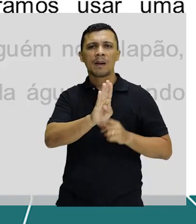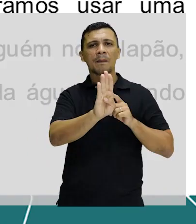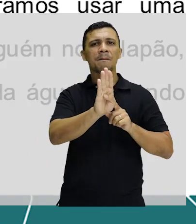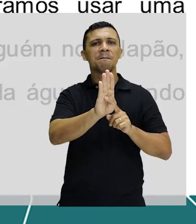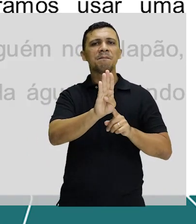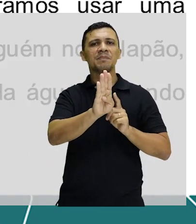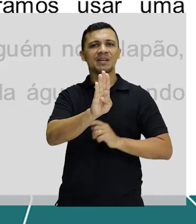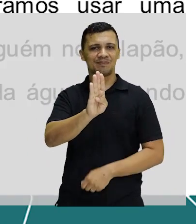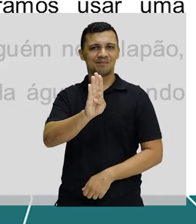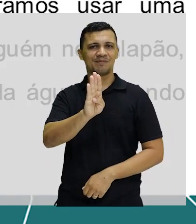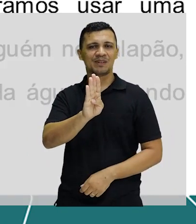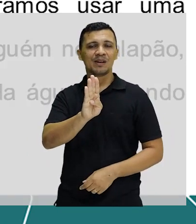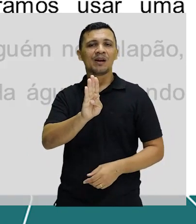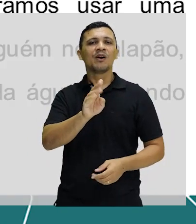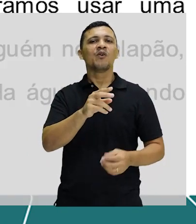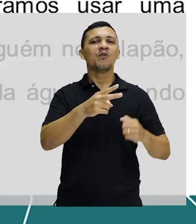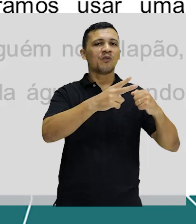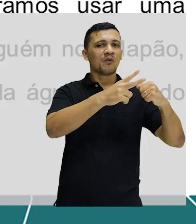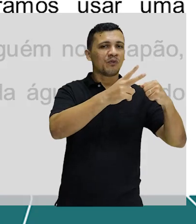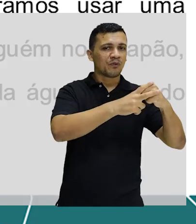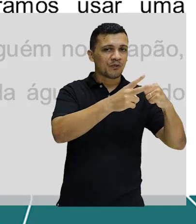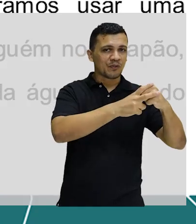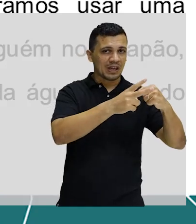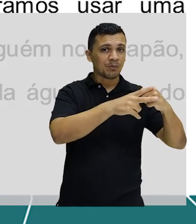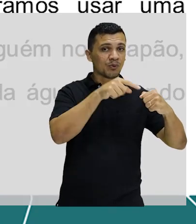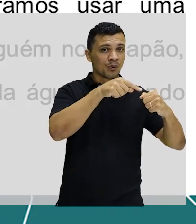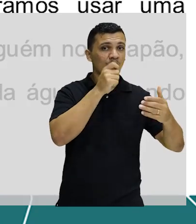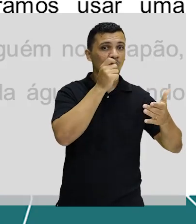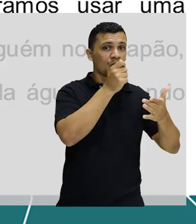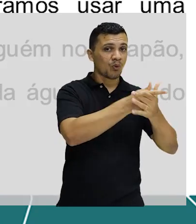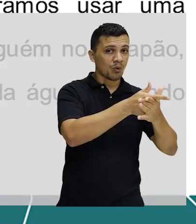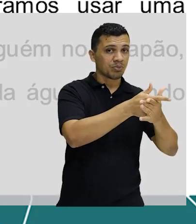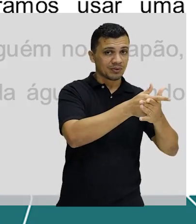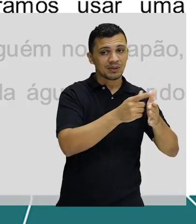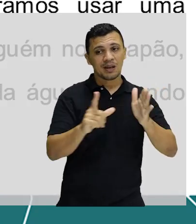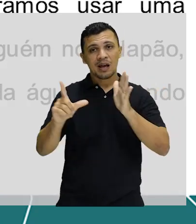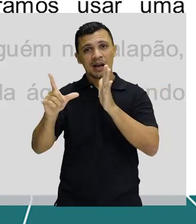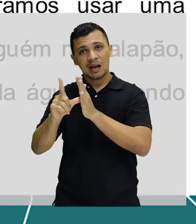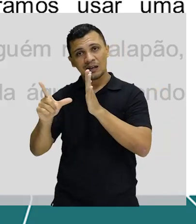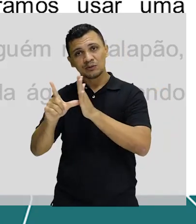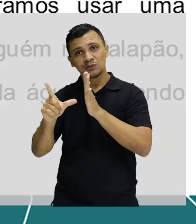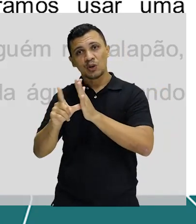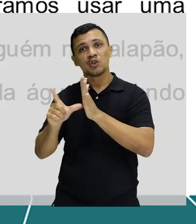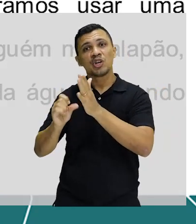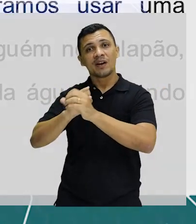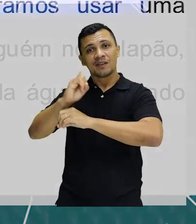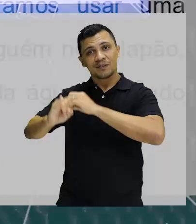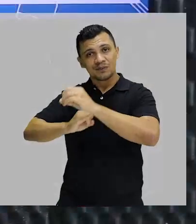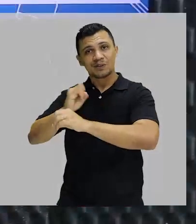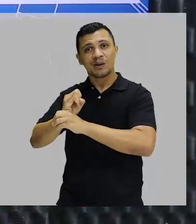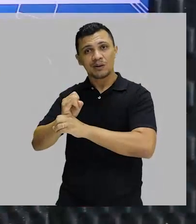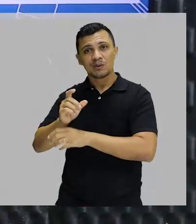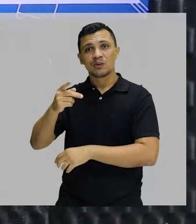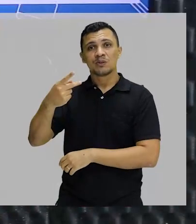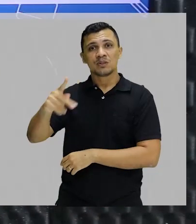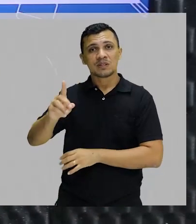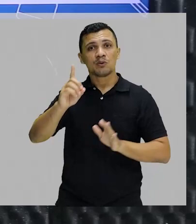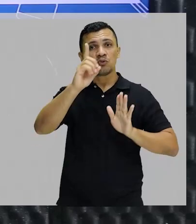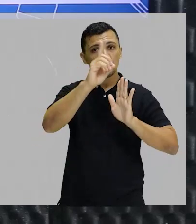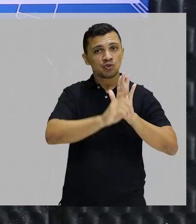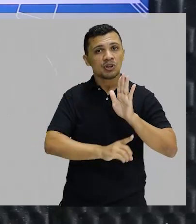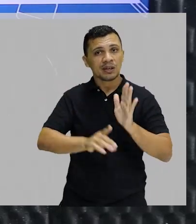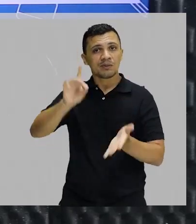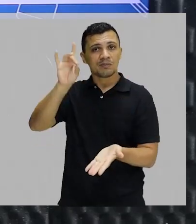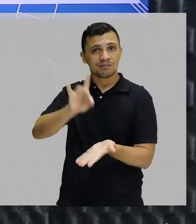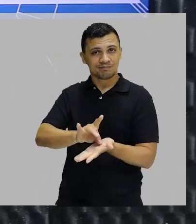verbo que já havia sido citado. Compre sem susto, a loja é virtual. Os seus direitos são reais, né? Então, houve